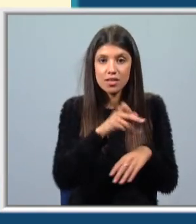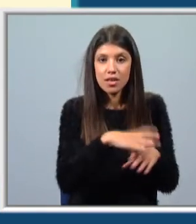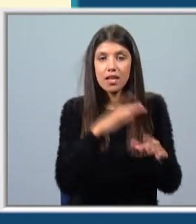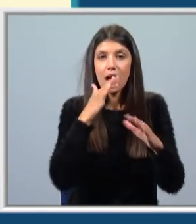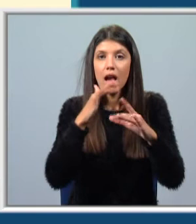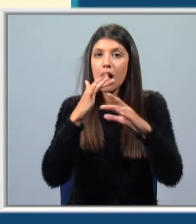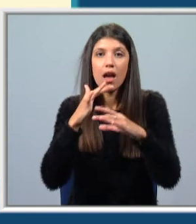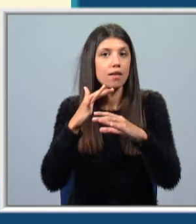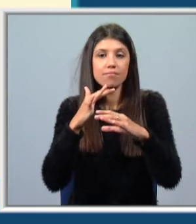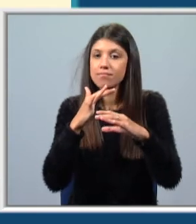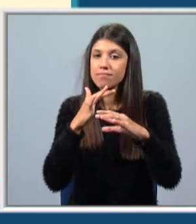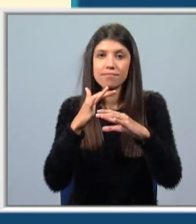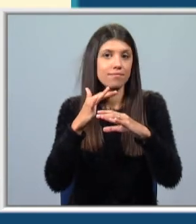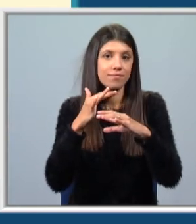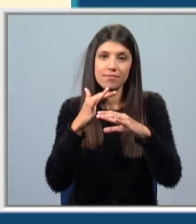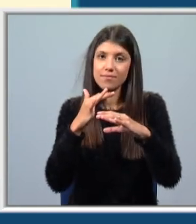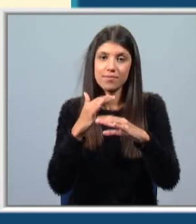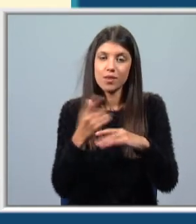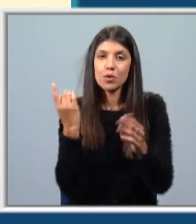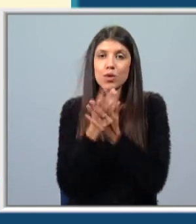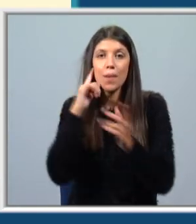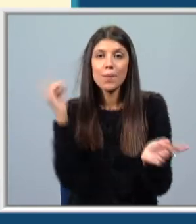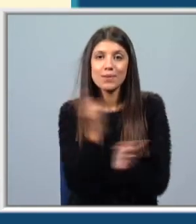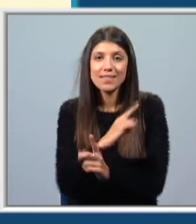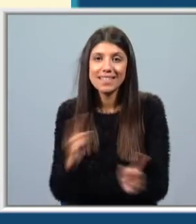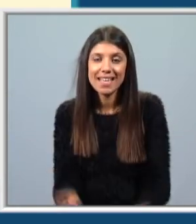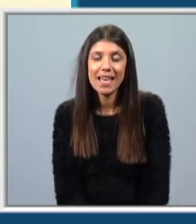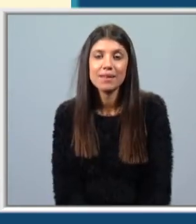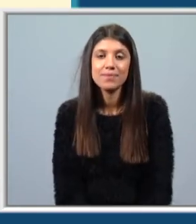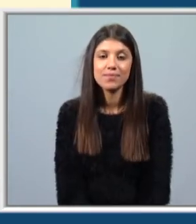dizer "Príncipe com orelhas de burro!"